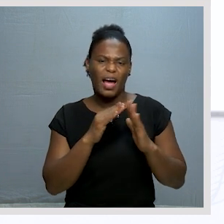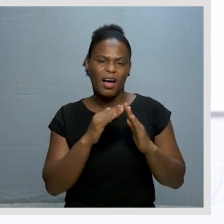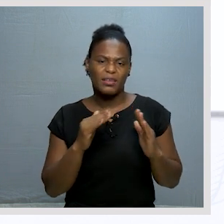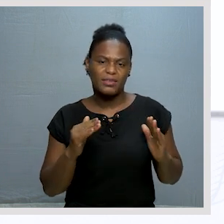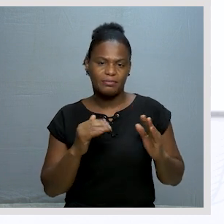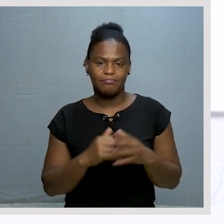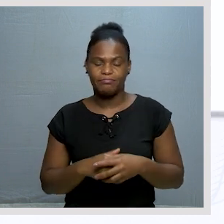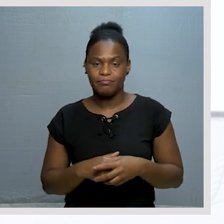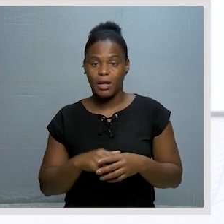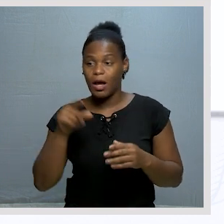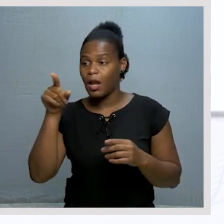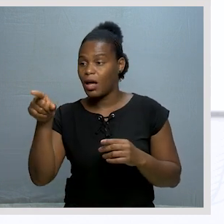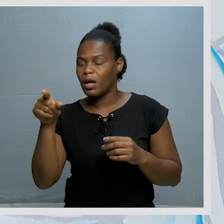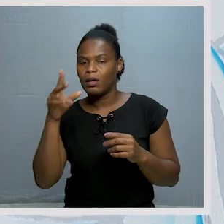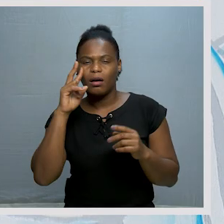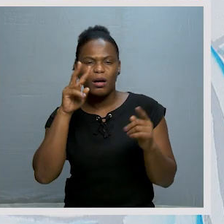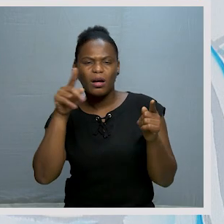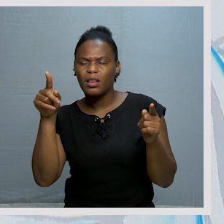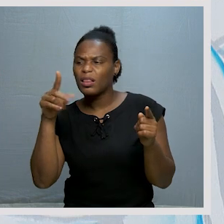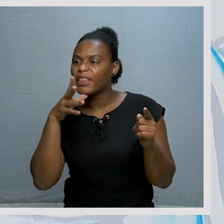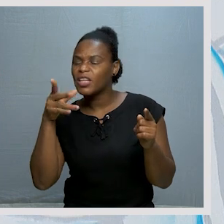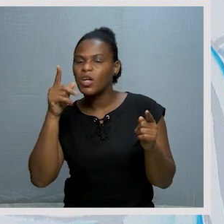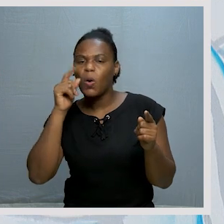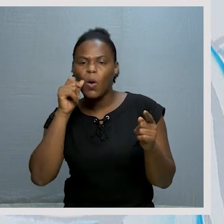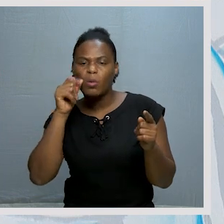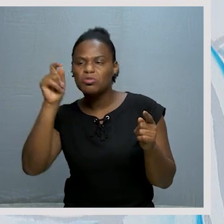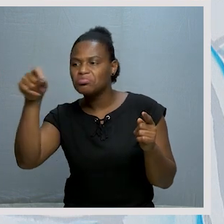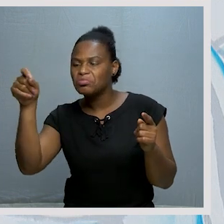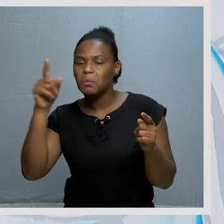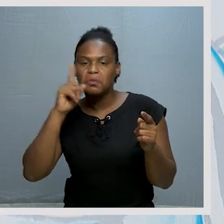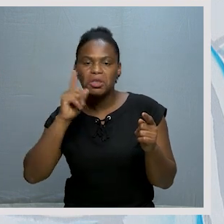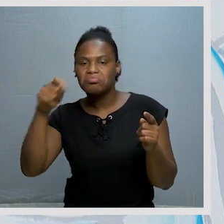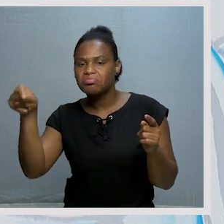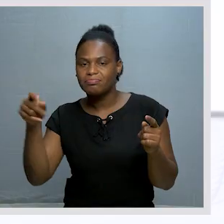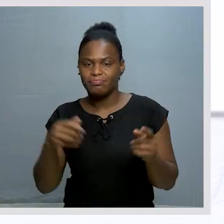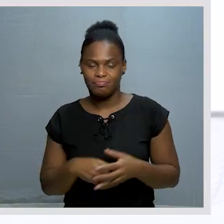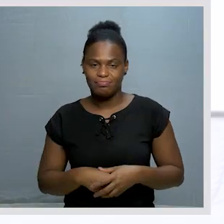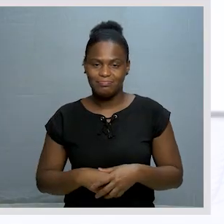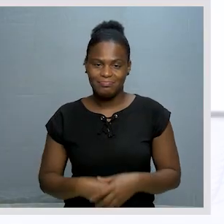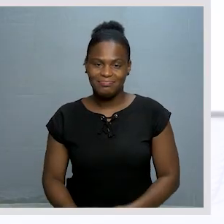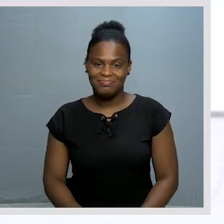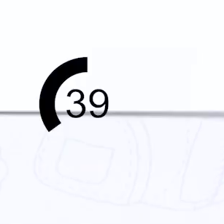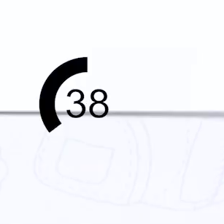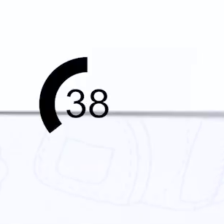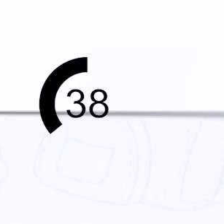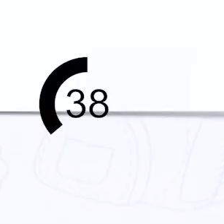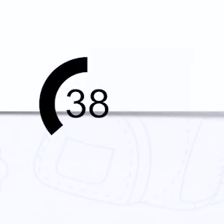casa. Do outro lado, vocês vão escrever os seus gêneros.